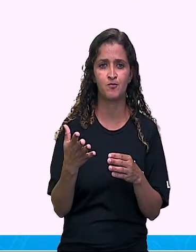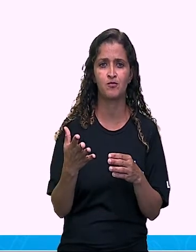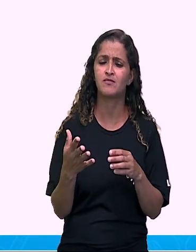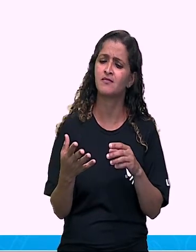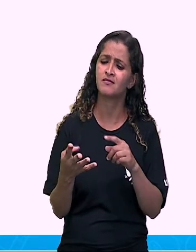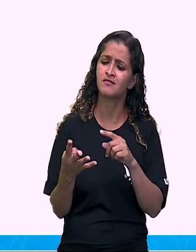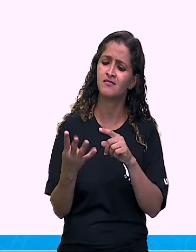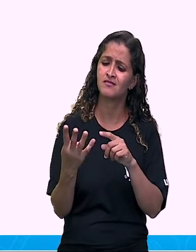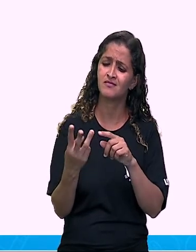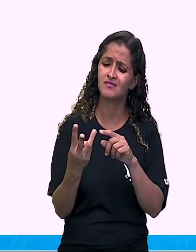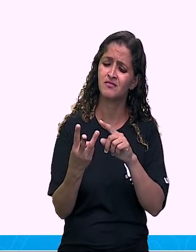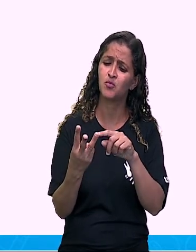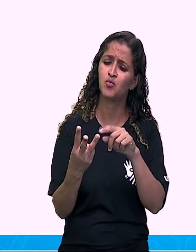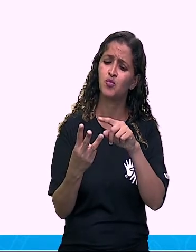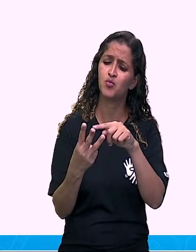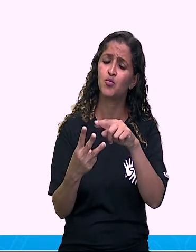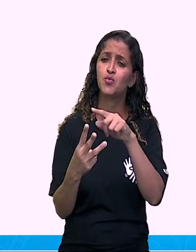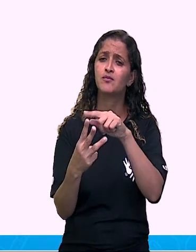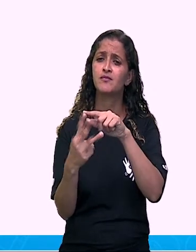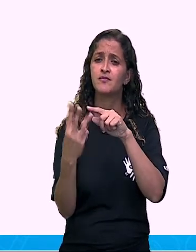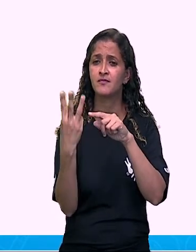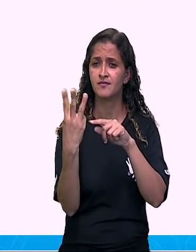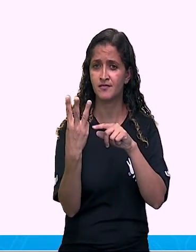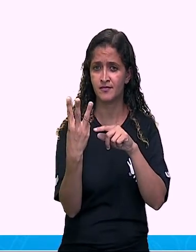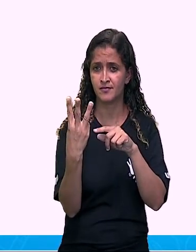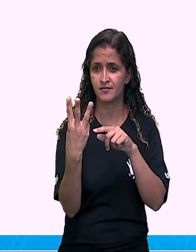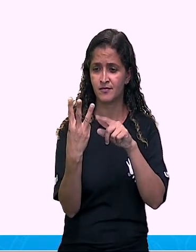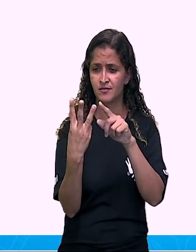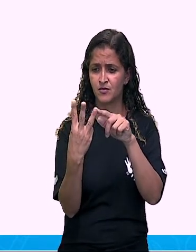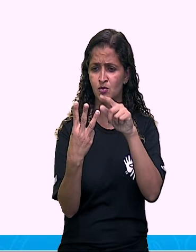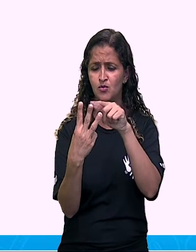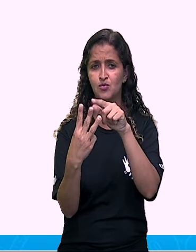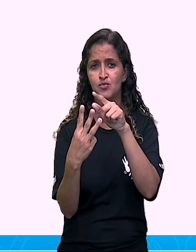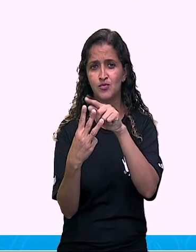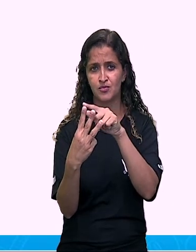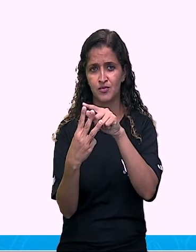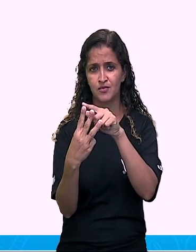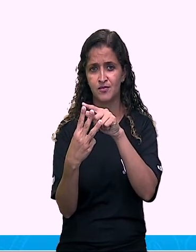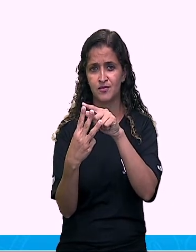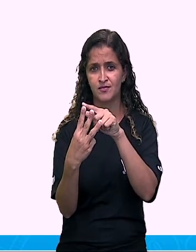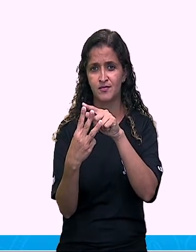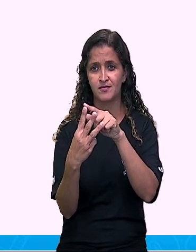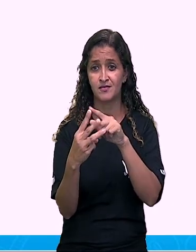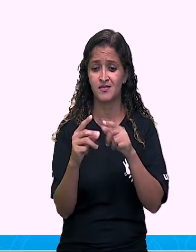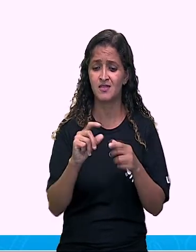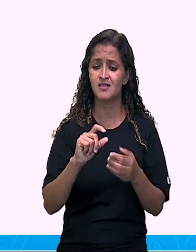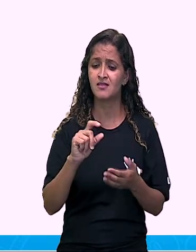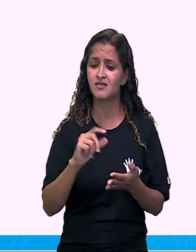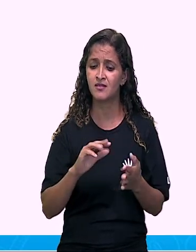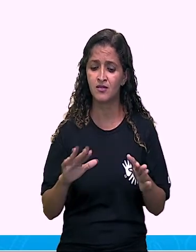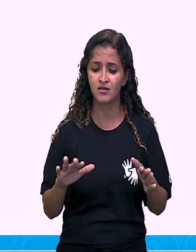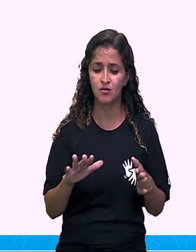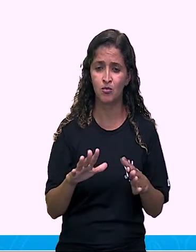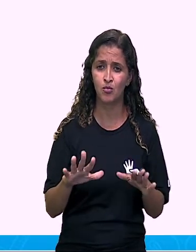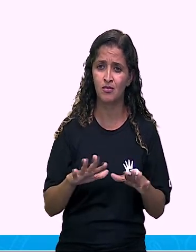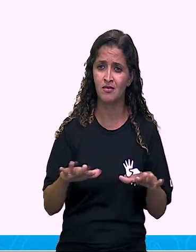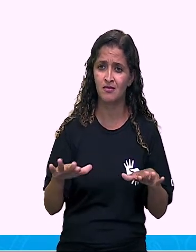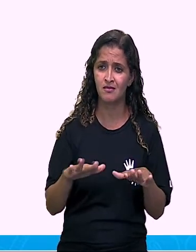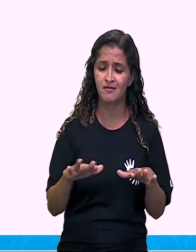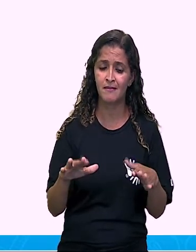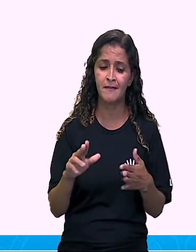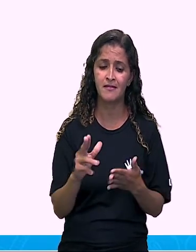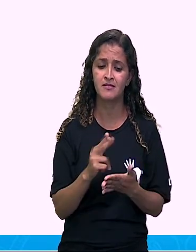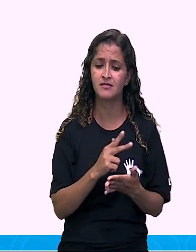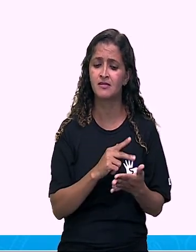3. 3 unidades. Se eu tenho aquele espaço ali, eu vou escrever para cá? Não, vou escrever no canto de